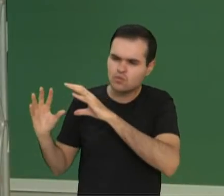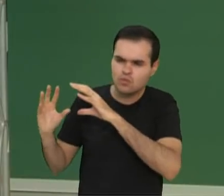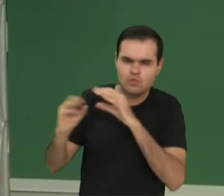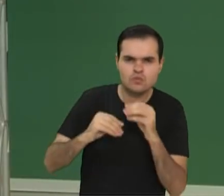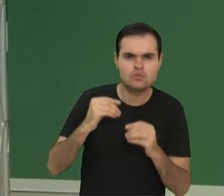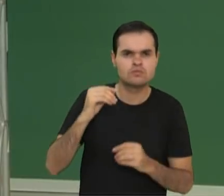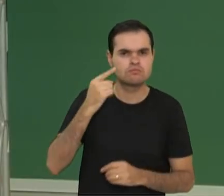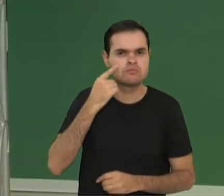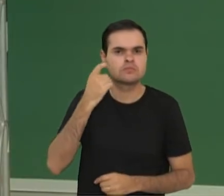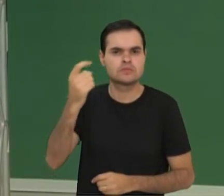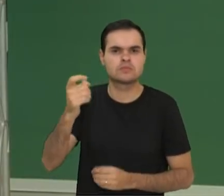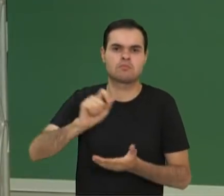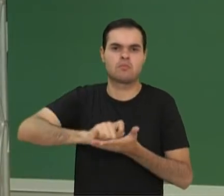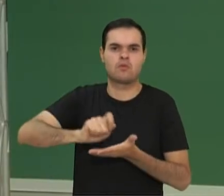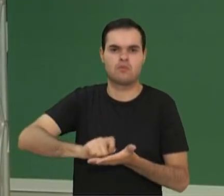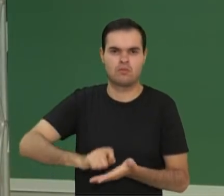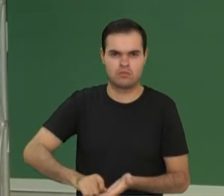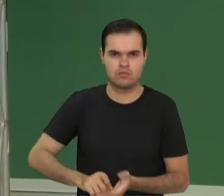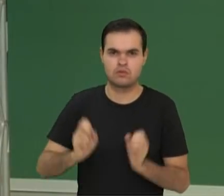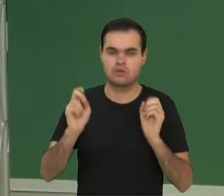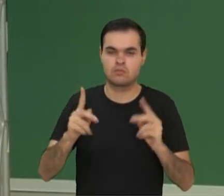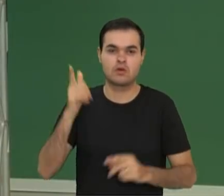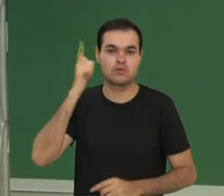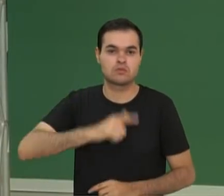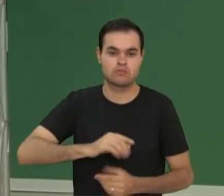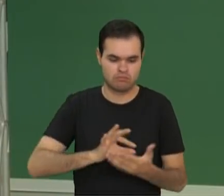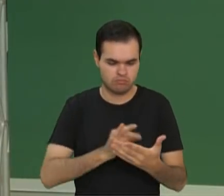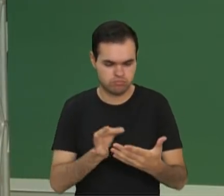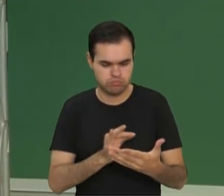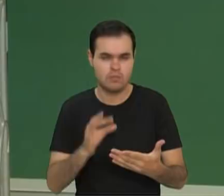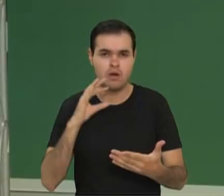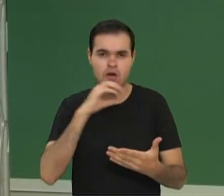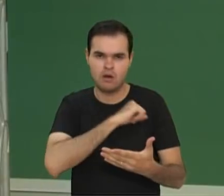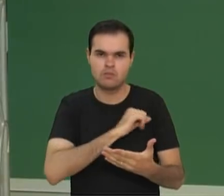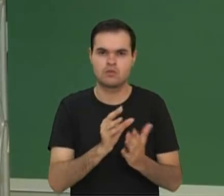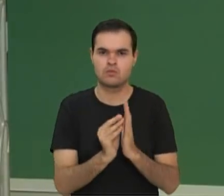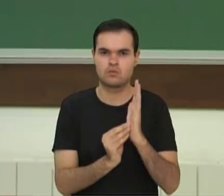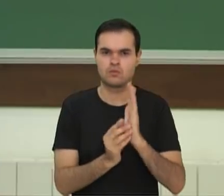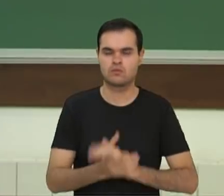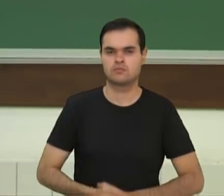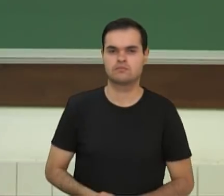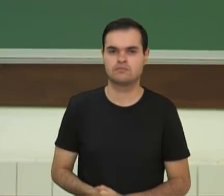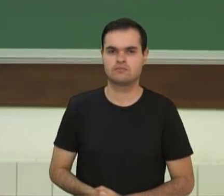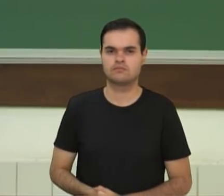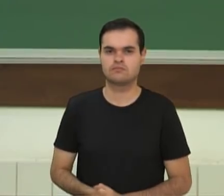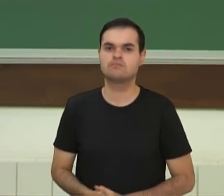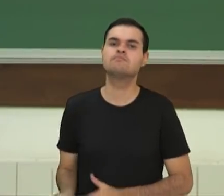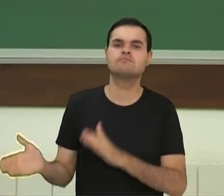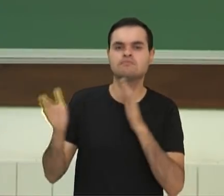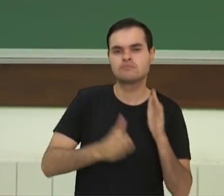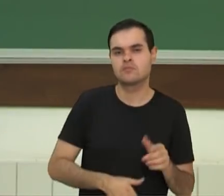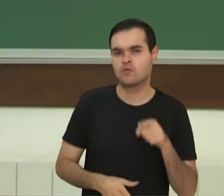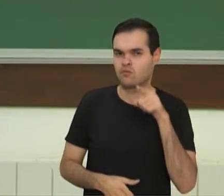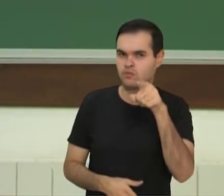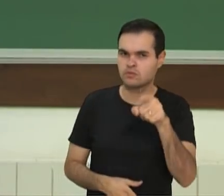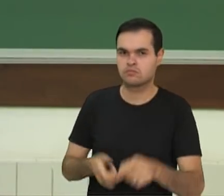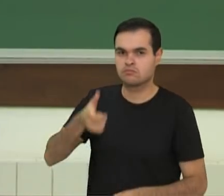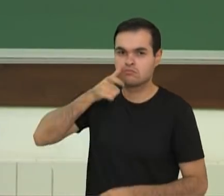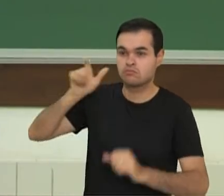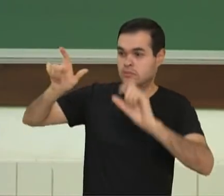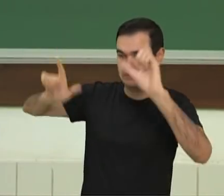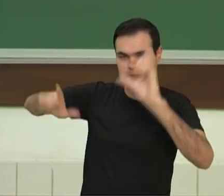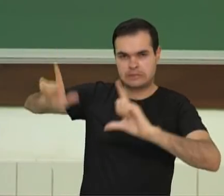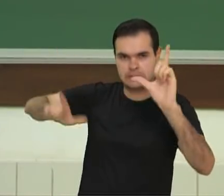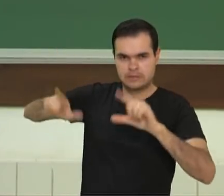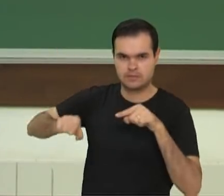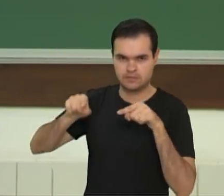interessante no seu caderno, para que você tenha uma consulta mais rápida a esse conteúdo. Já você que está acessando